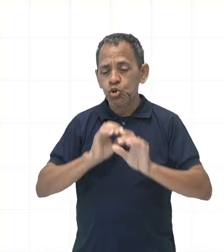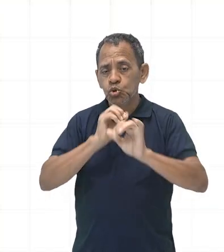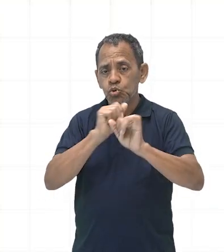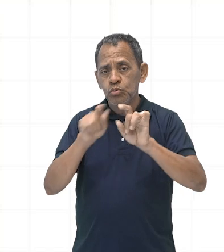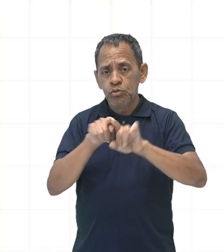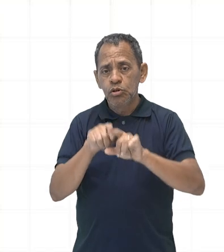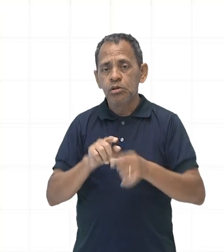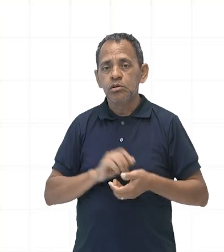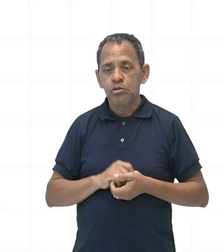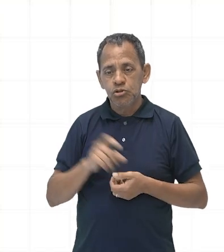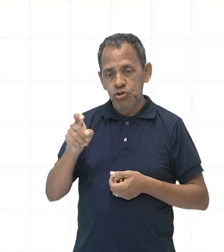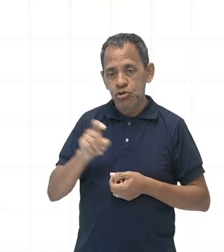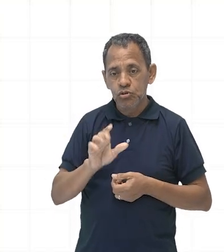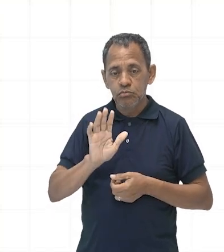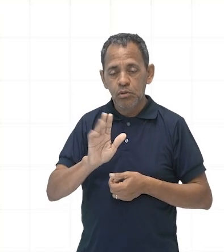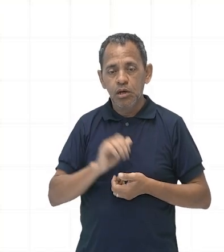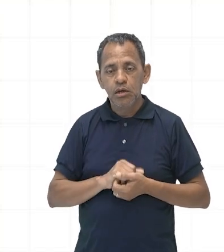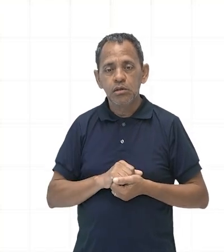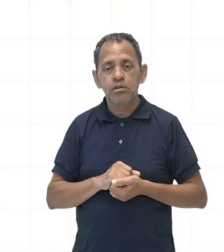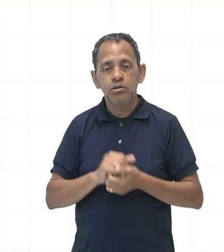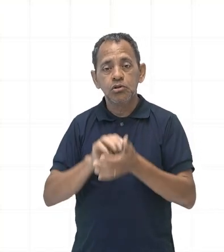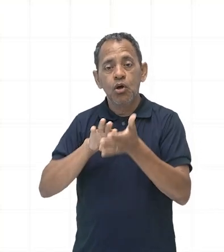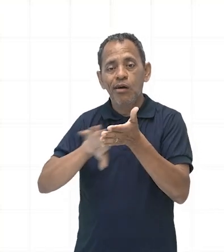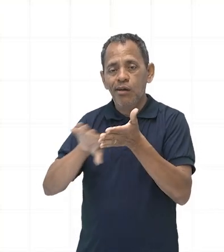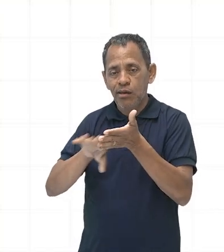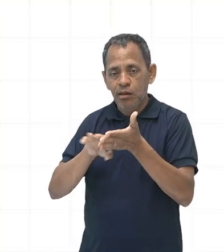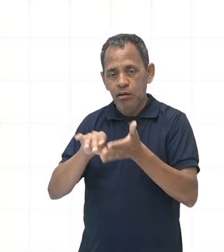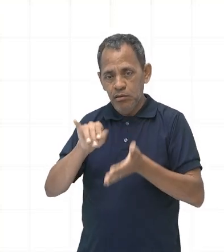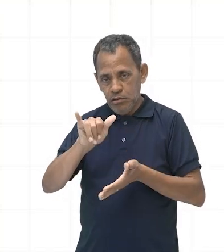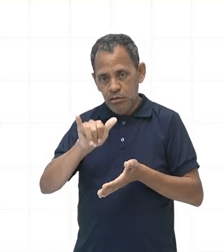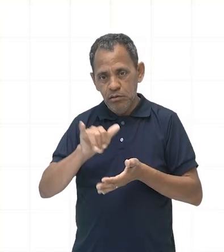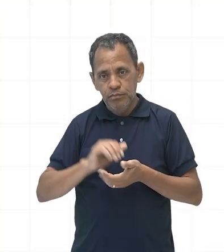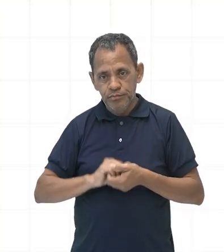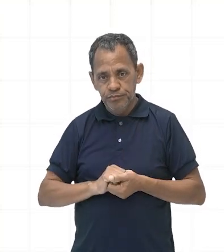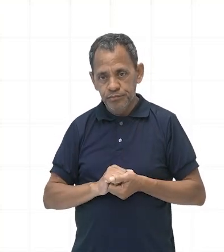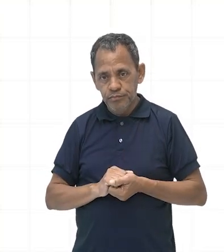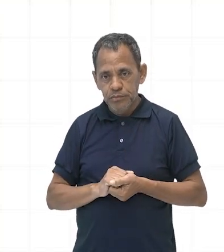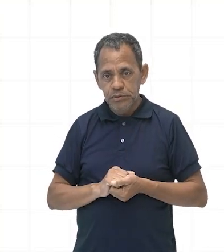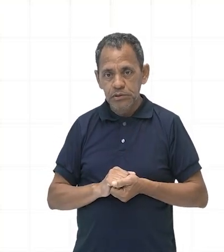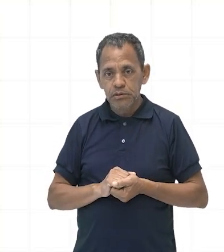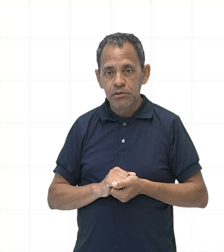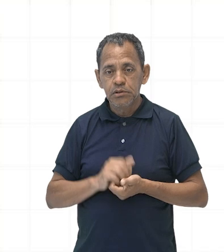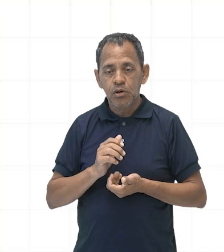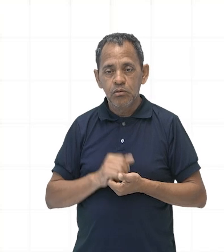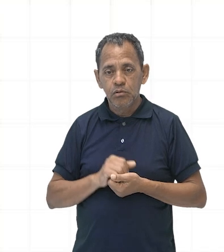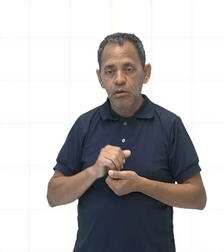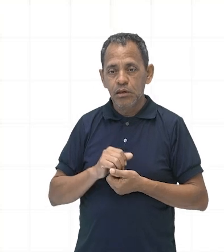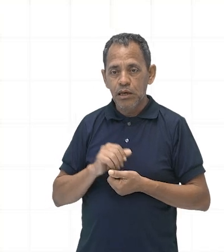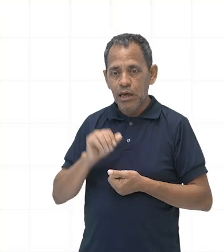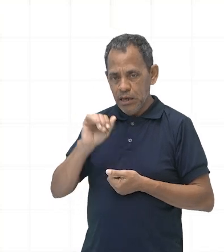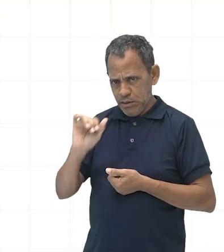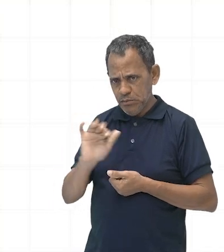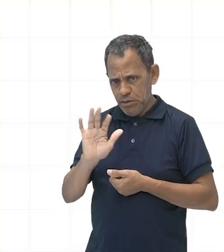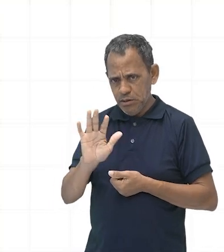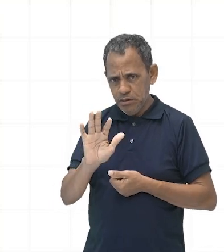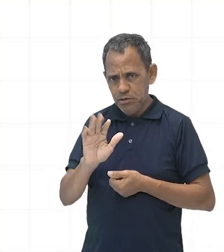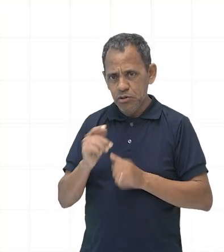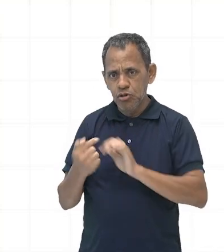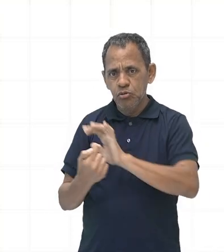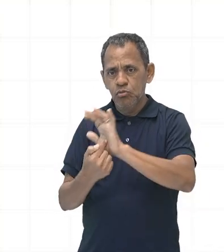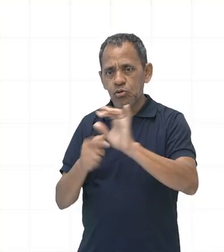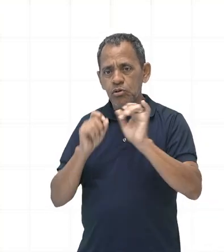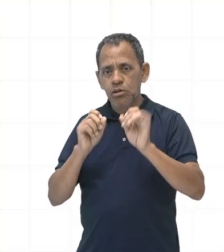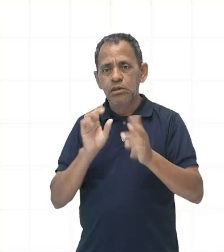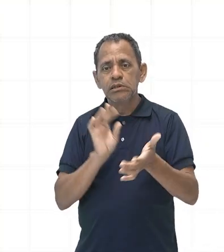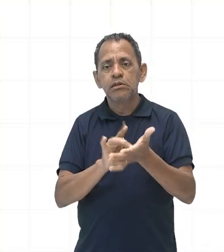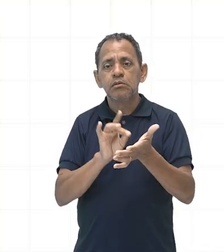o y. Ok. Então, a área da figura, né? A área da figura é